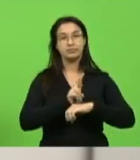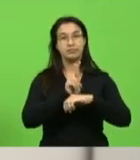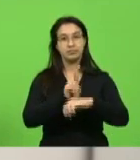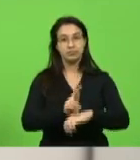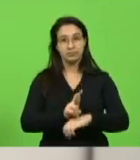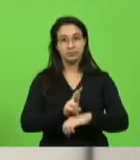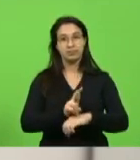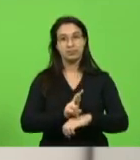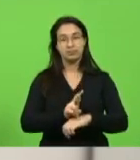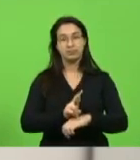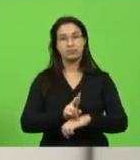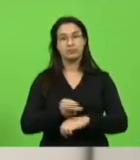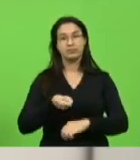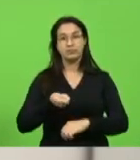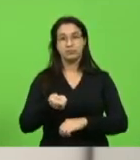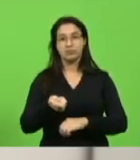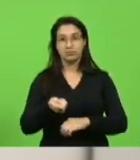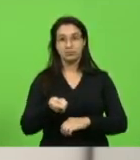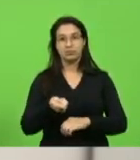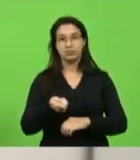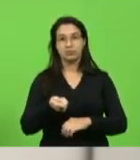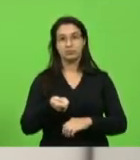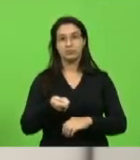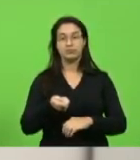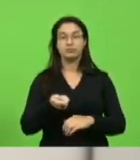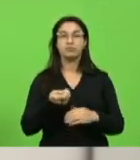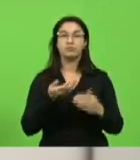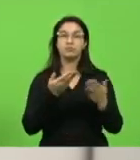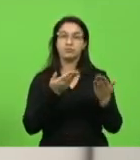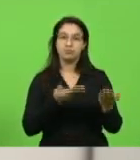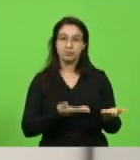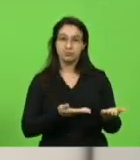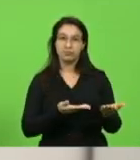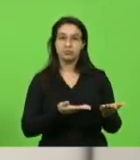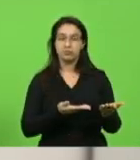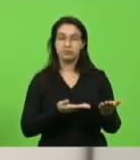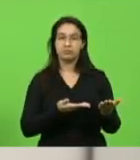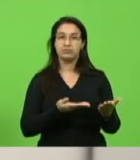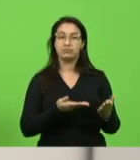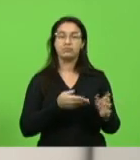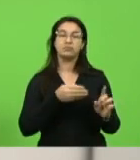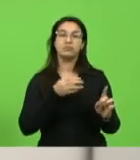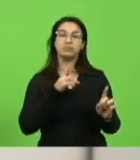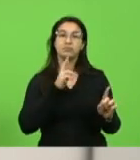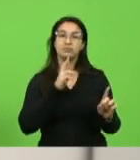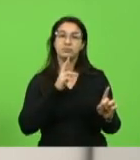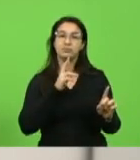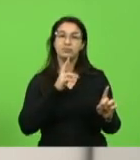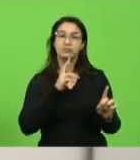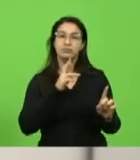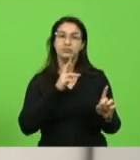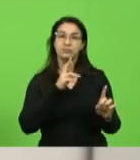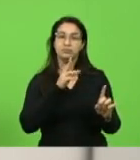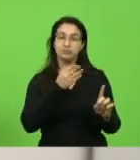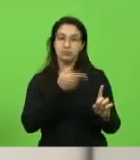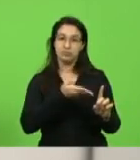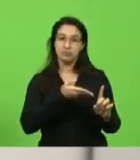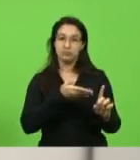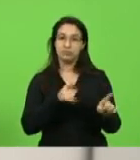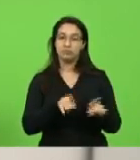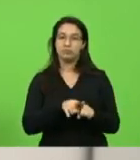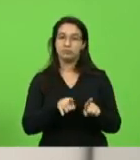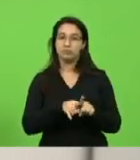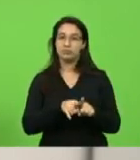procurador do representado. Cumprimento os funcionários da Casa Legislativa e do Tribunal de Justiça,